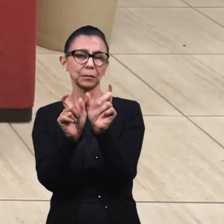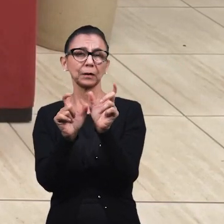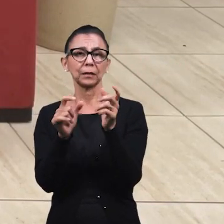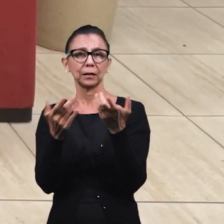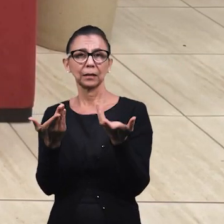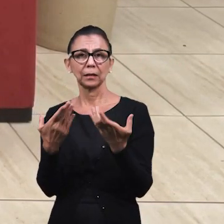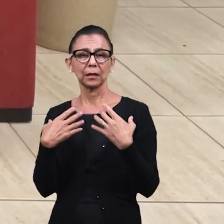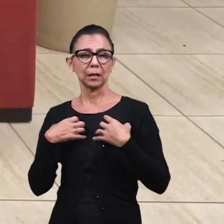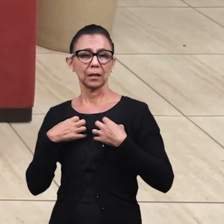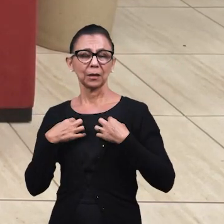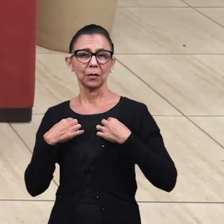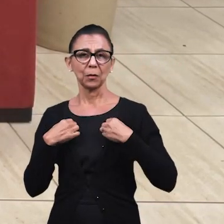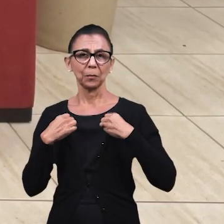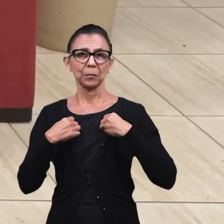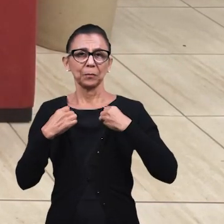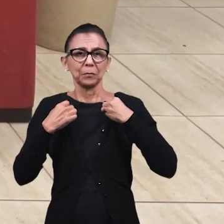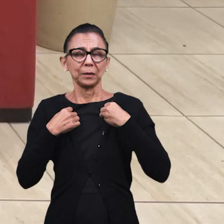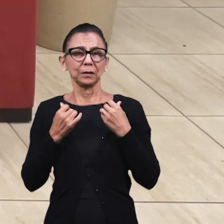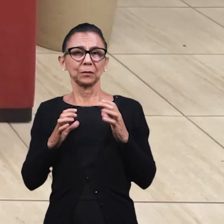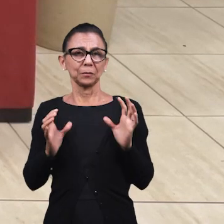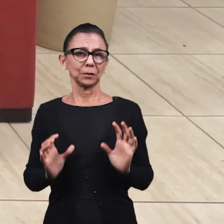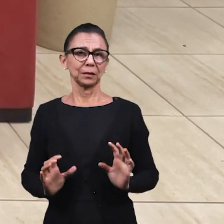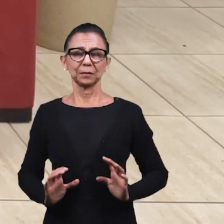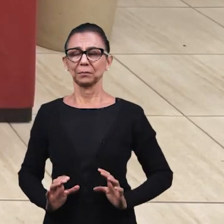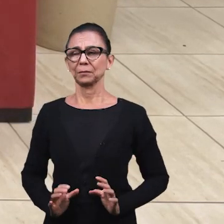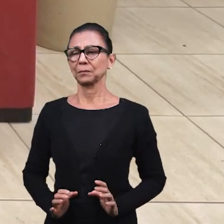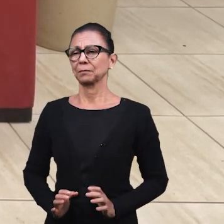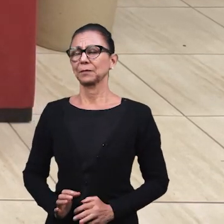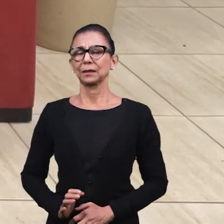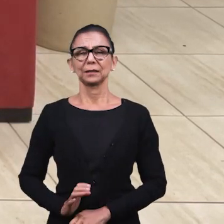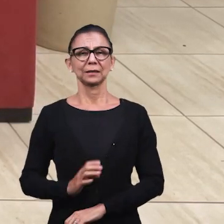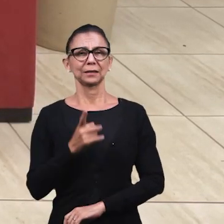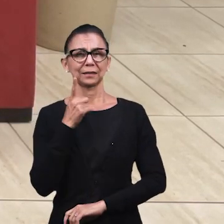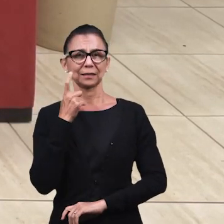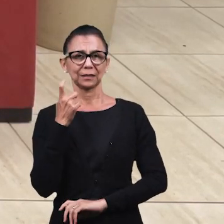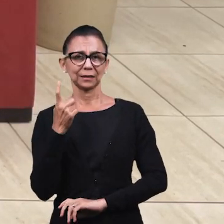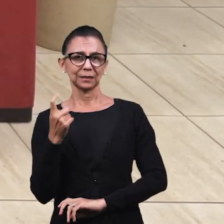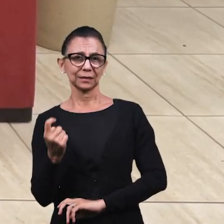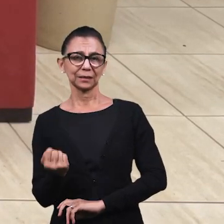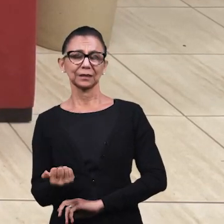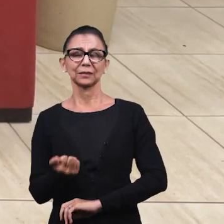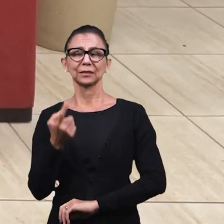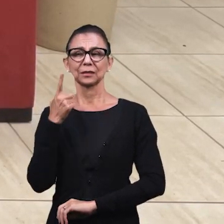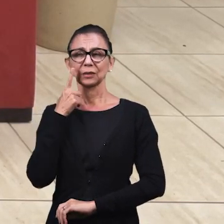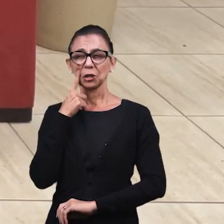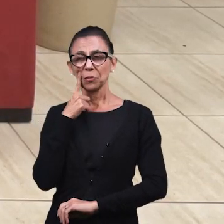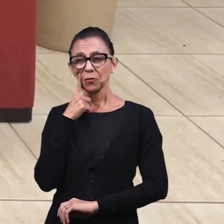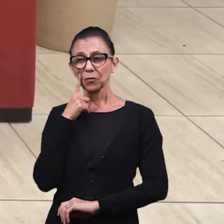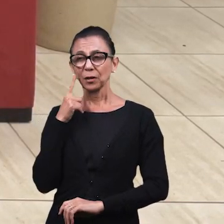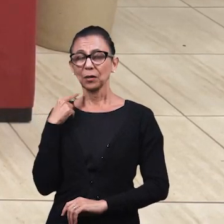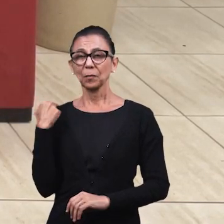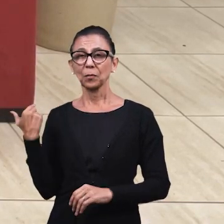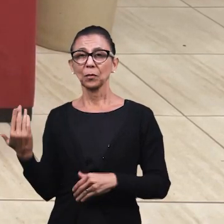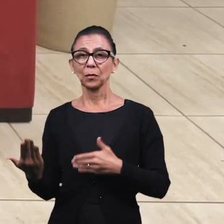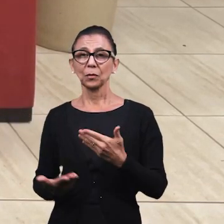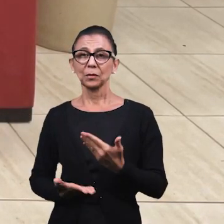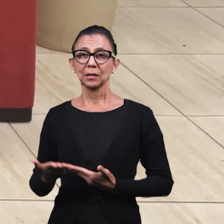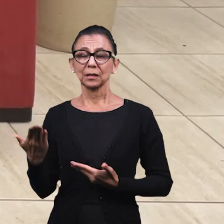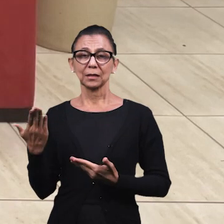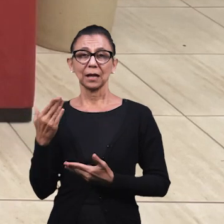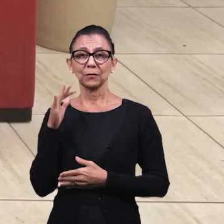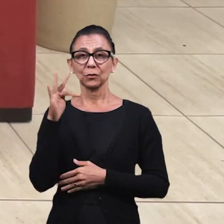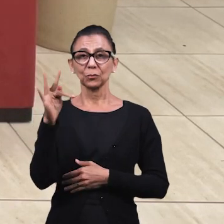de falar, a forma de se vestir. Nós já vemos servos, nós vemos que é uma geração que é madura, uma geração